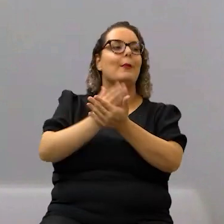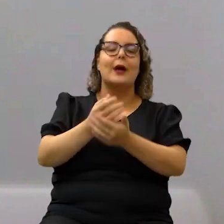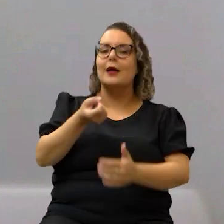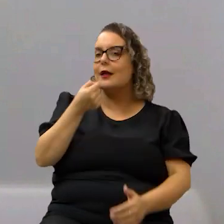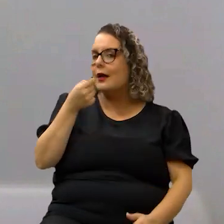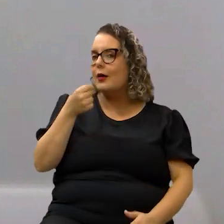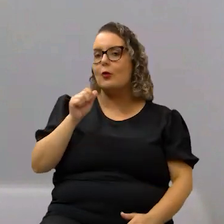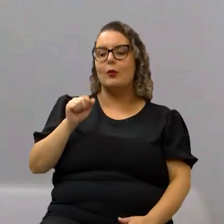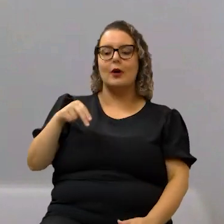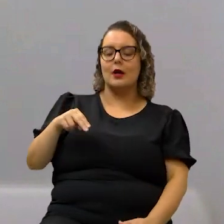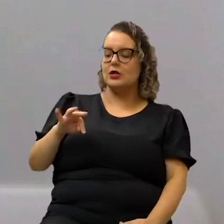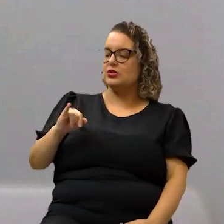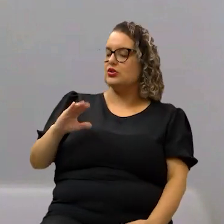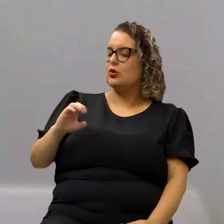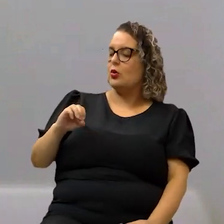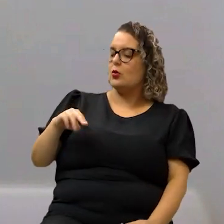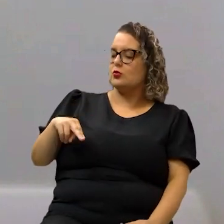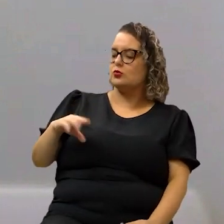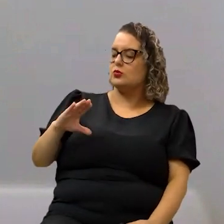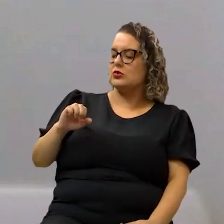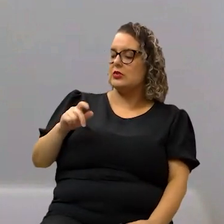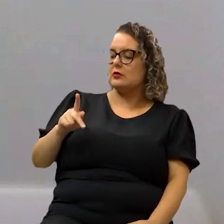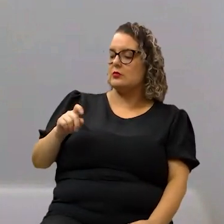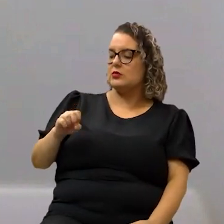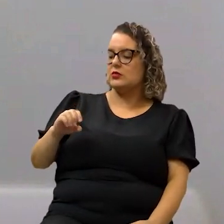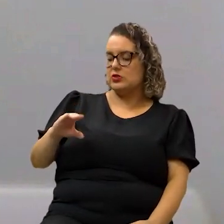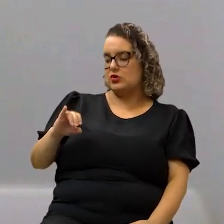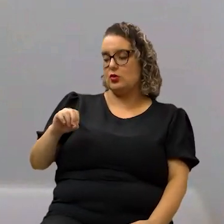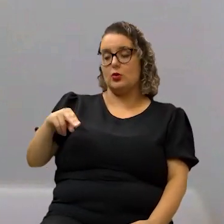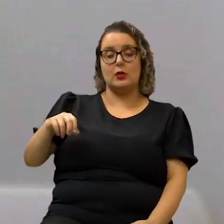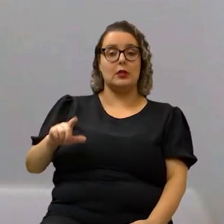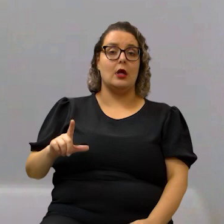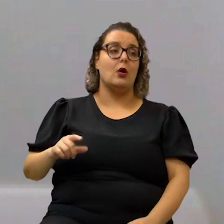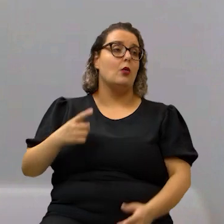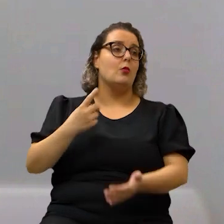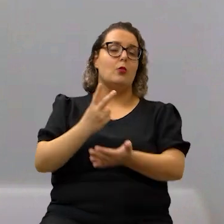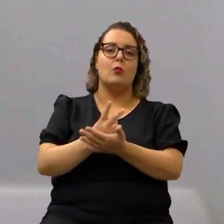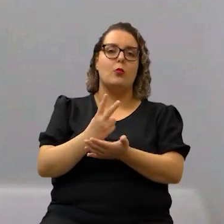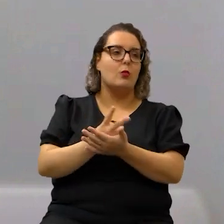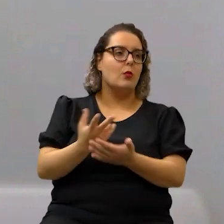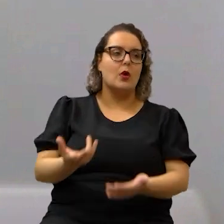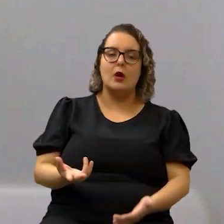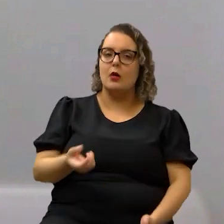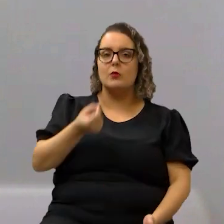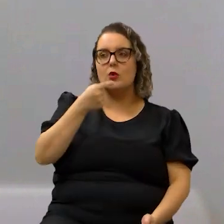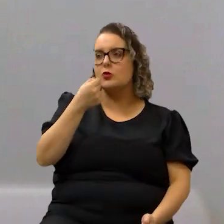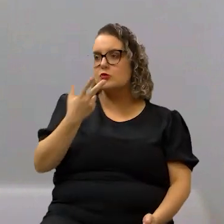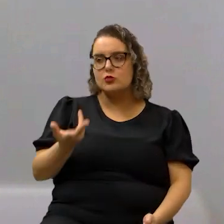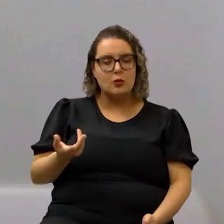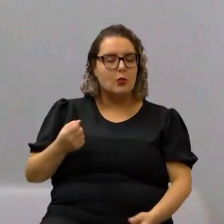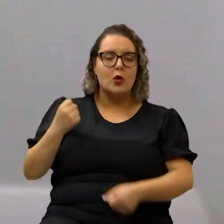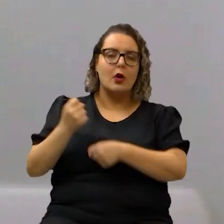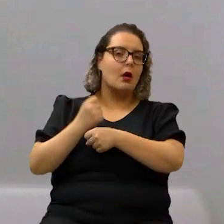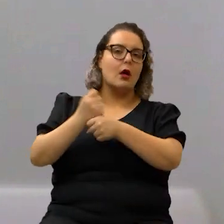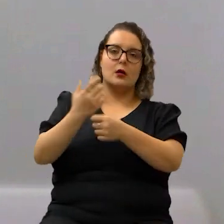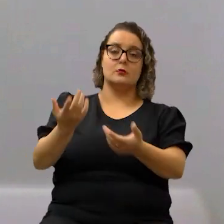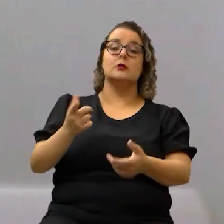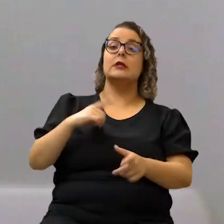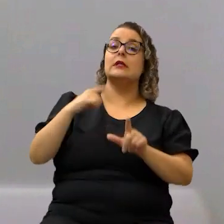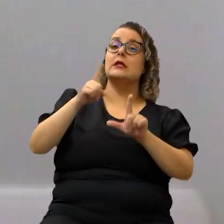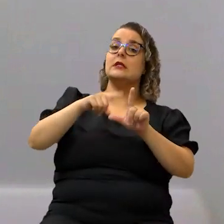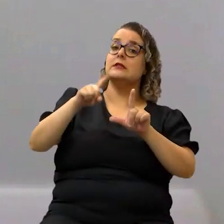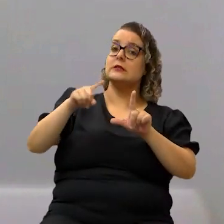parar o anticoncepcional ou ficar achando que vai ter câncer de mama porque usou a pílula por muitos anos. Existe,